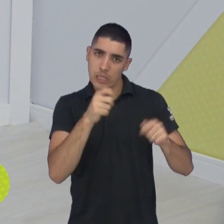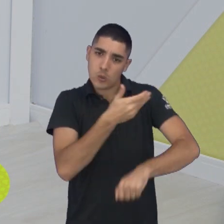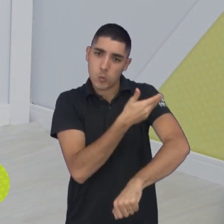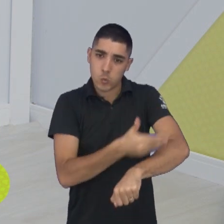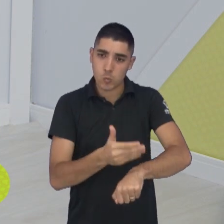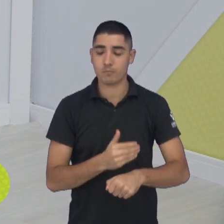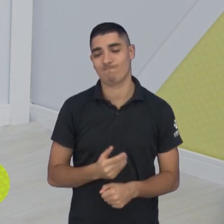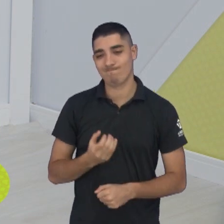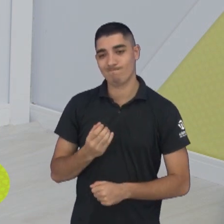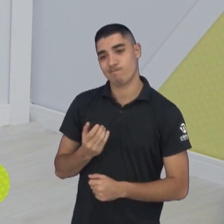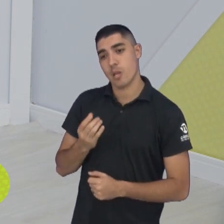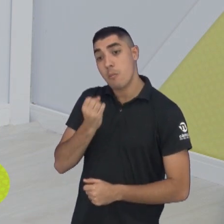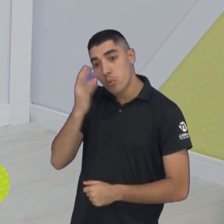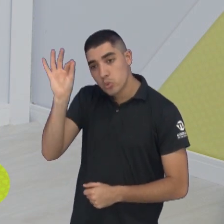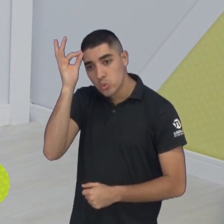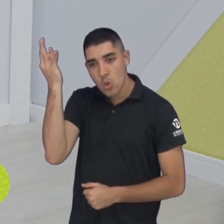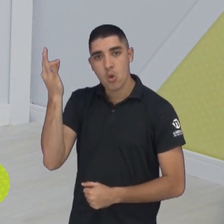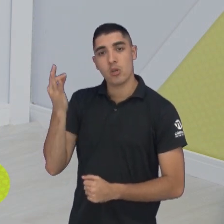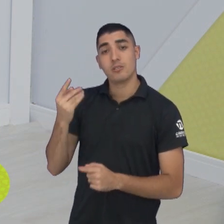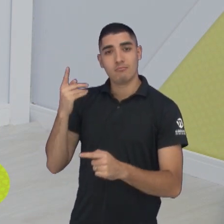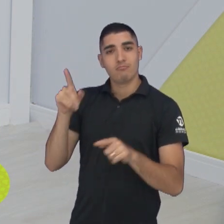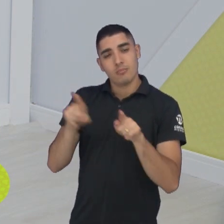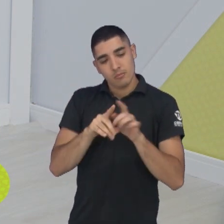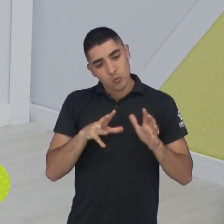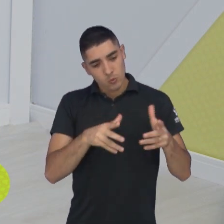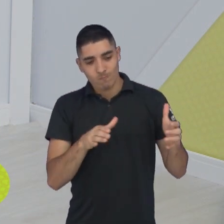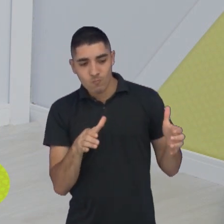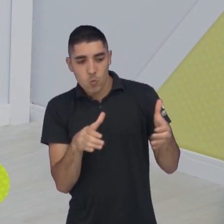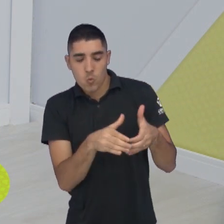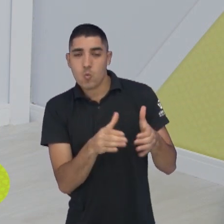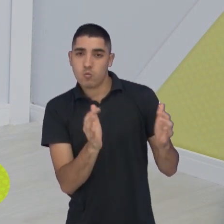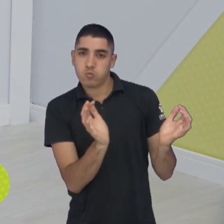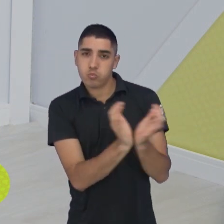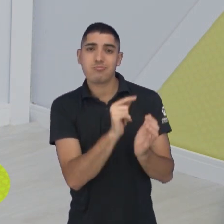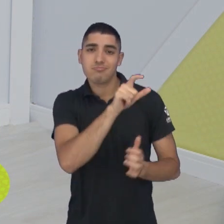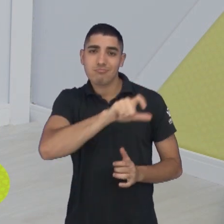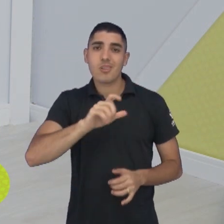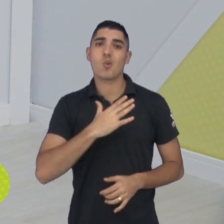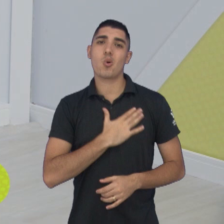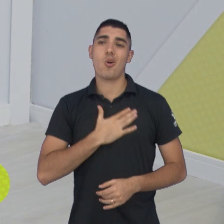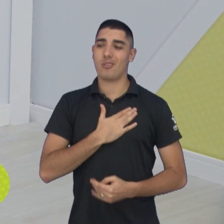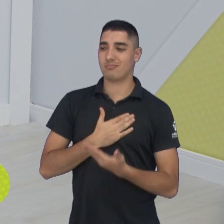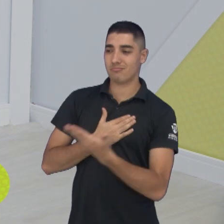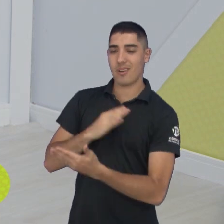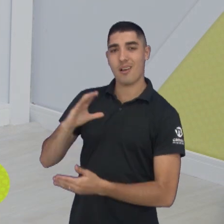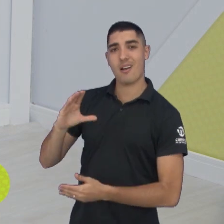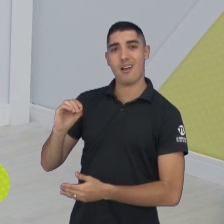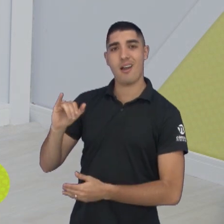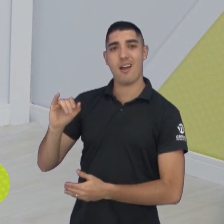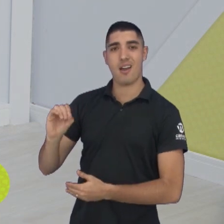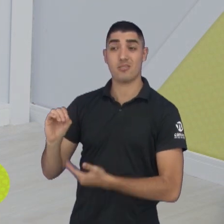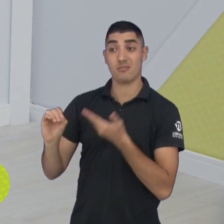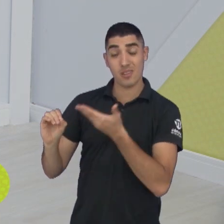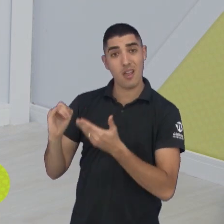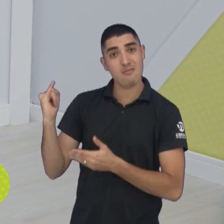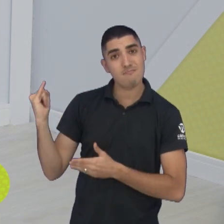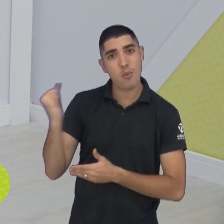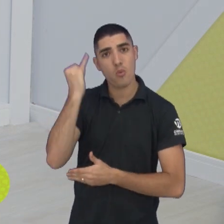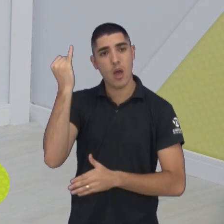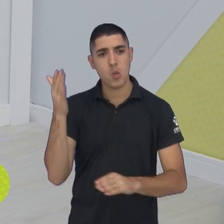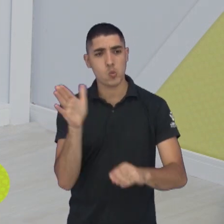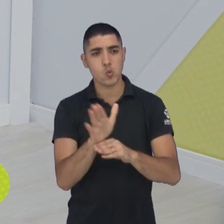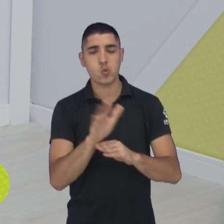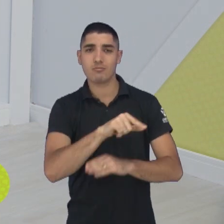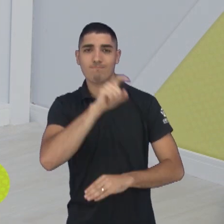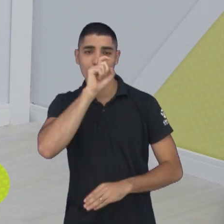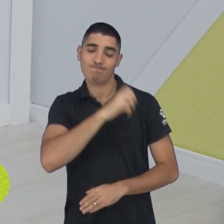para o Caio César e também para todo o elenco, que eu sei o quanto o grupo gosta do Caio César e o Caio César é importante para o grupo do São José. A